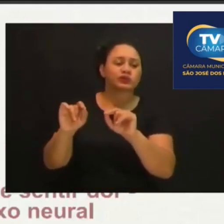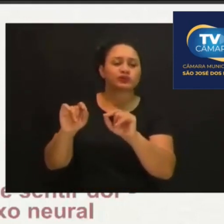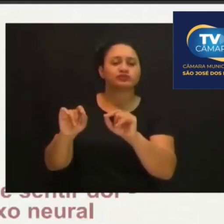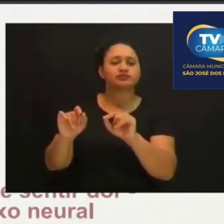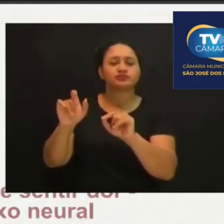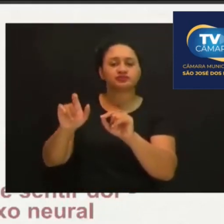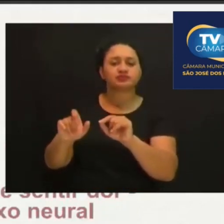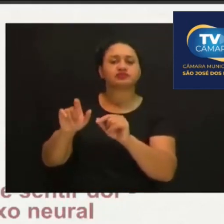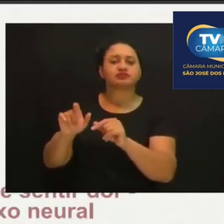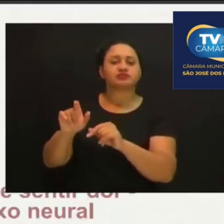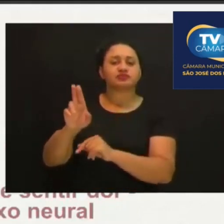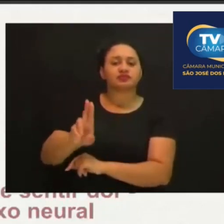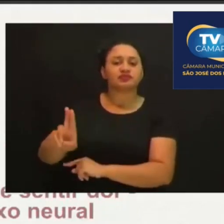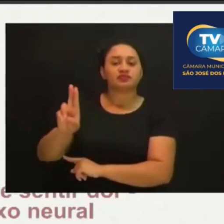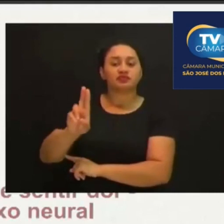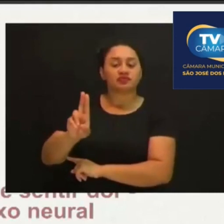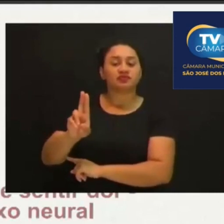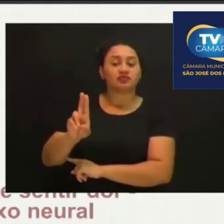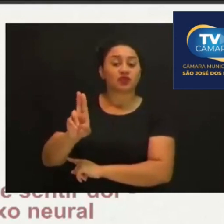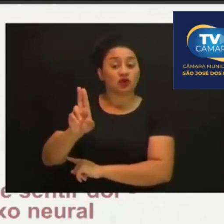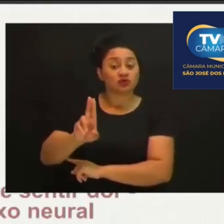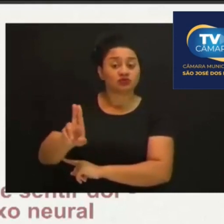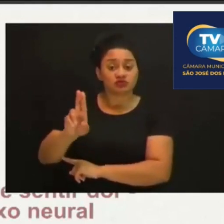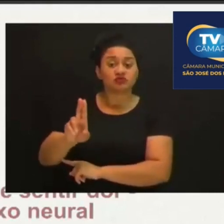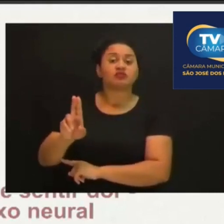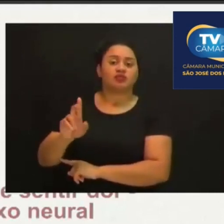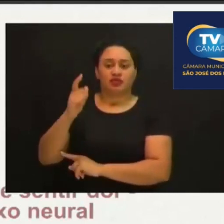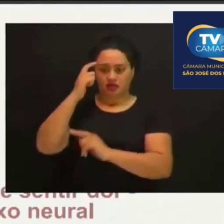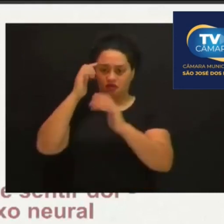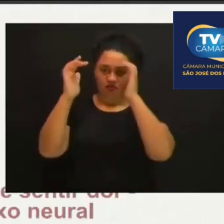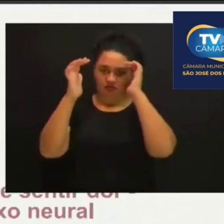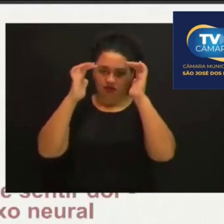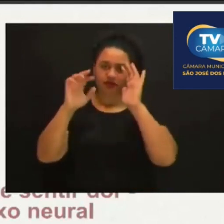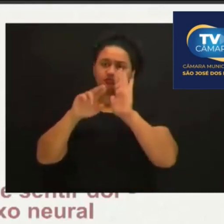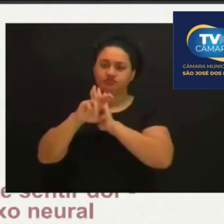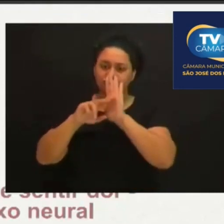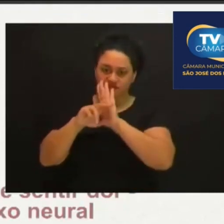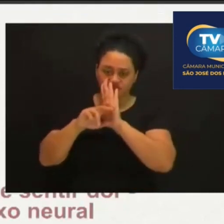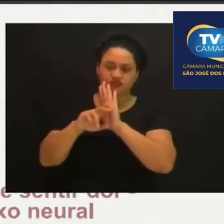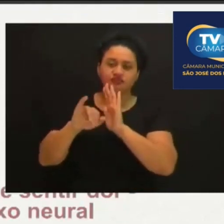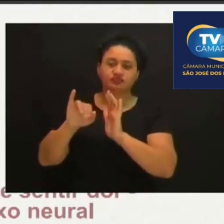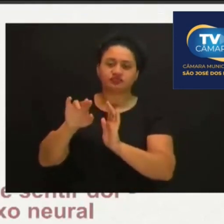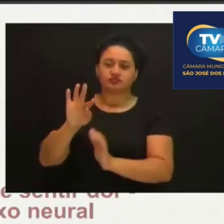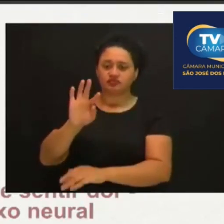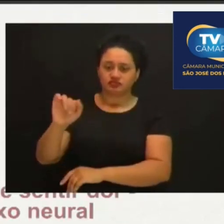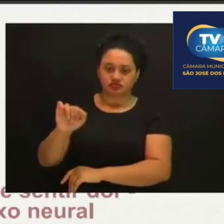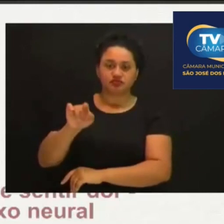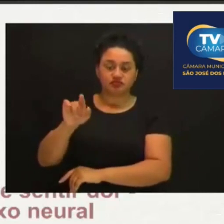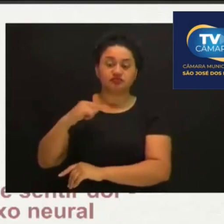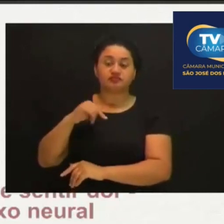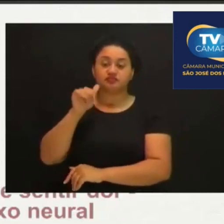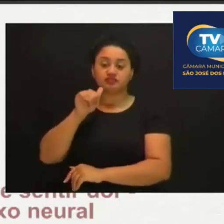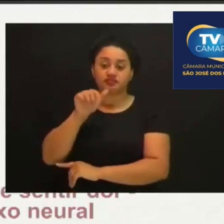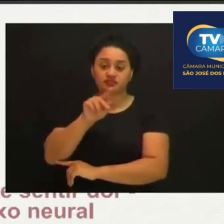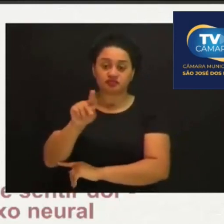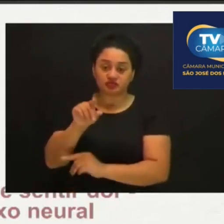pela Universidade de Neurobiologia de Utah. Uma professora realizou um grande estudo